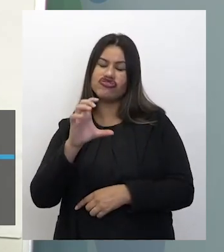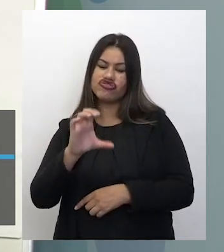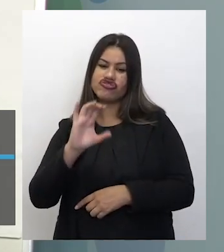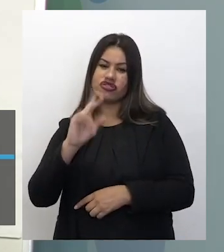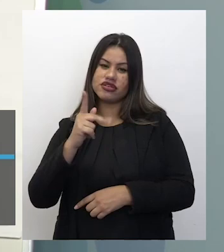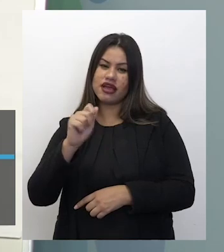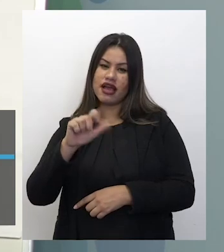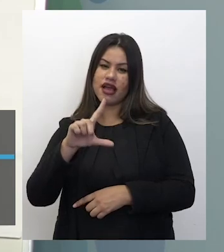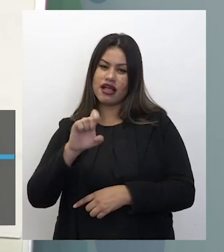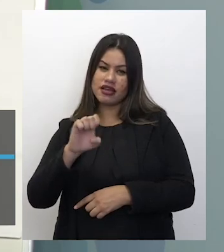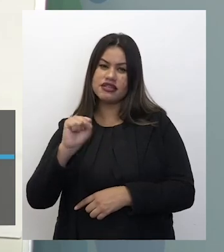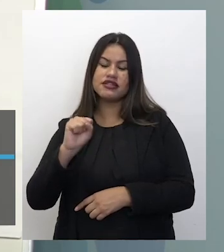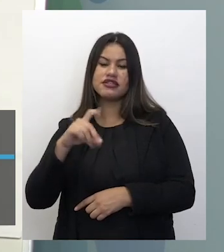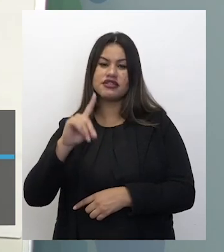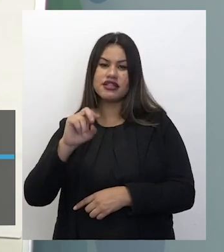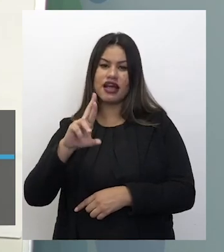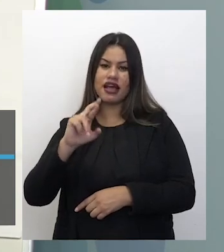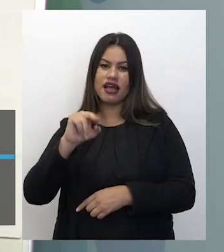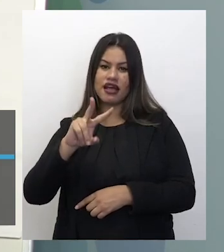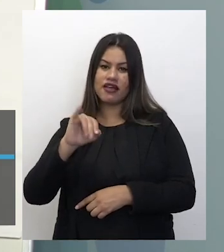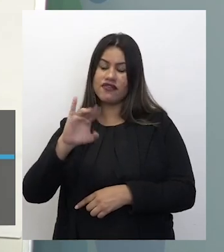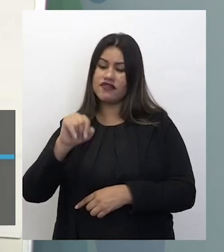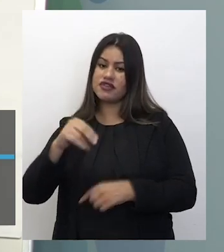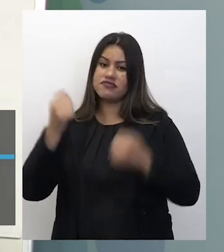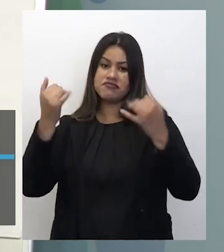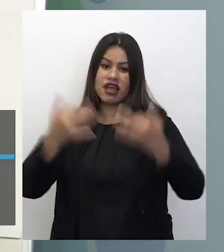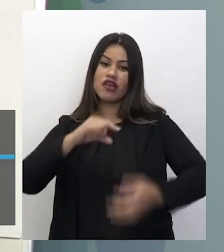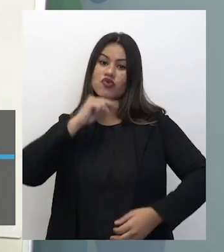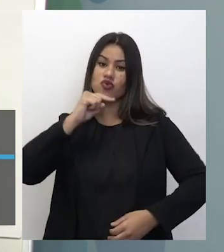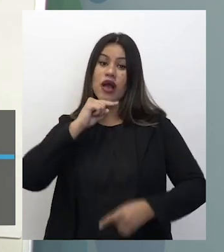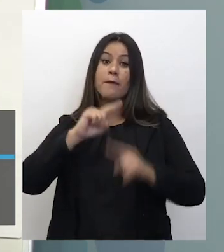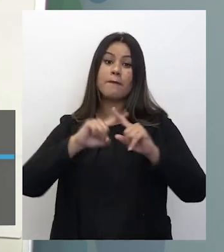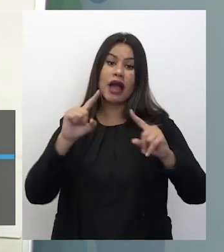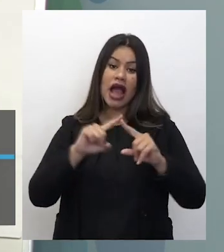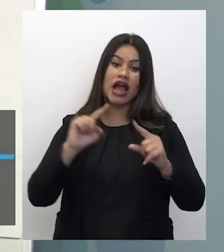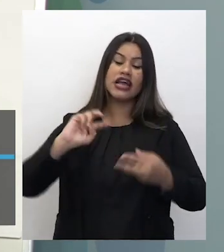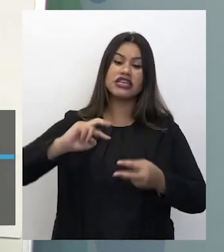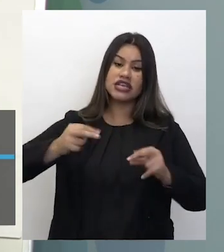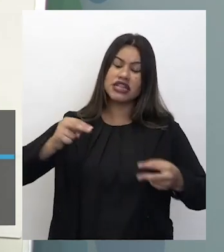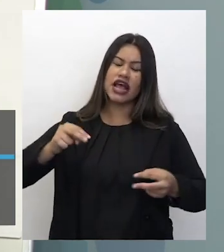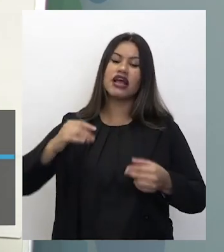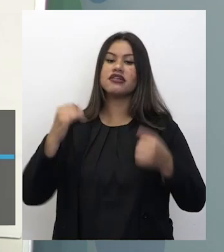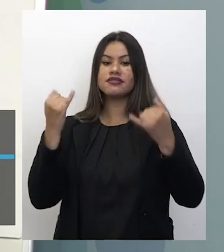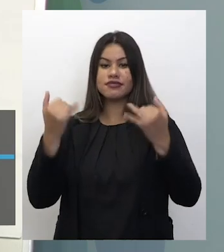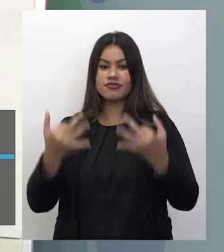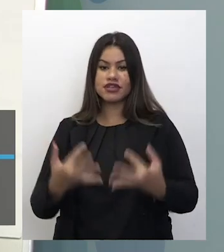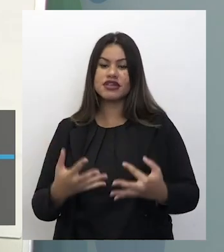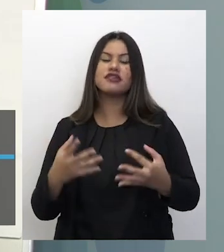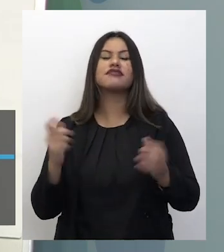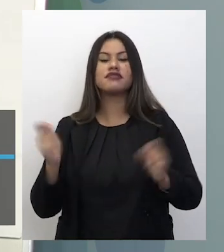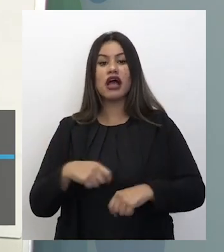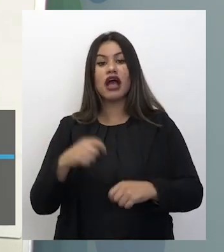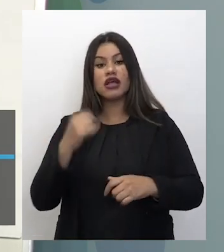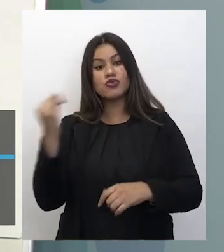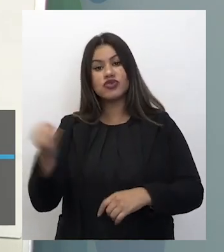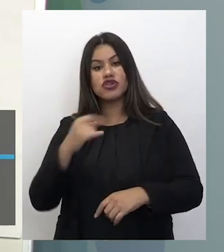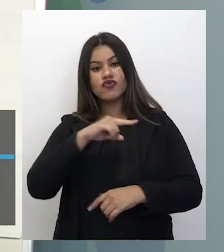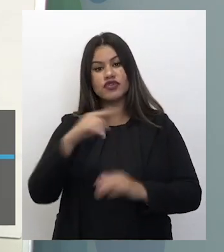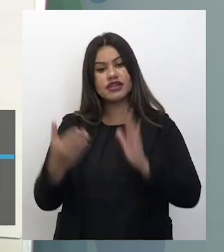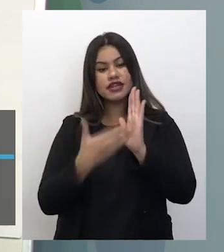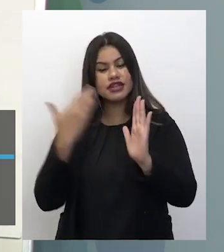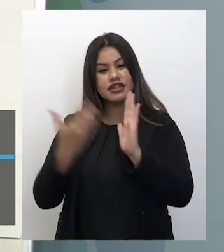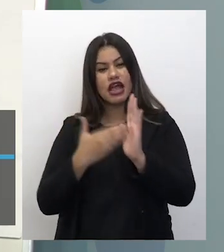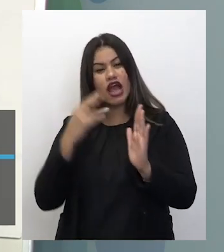e a genética consegue explicar. Tá bom? Então é importante que vocês deem uma boa revisada no caderno de vocês,